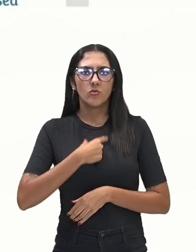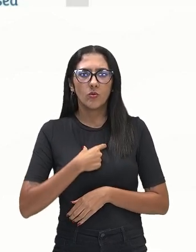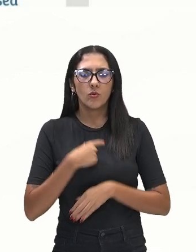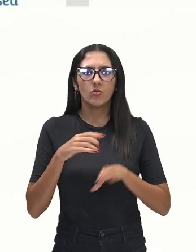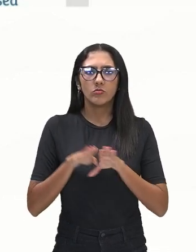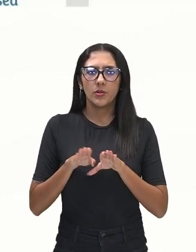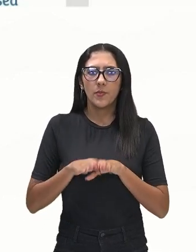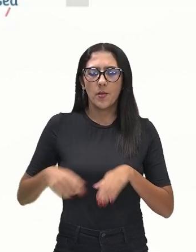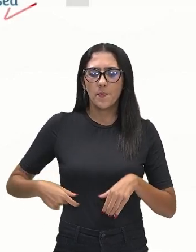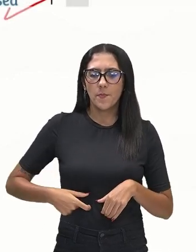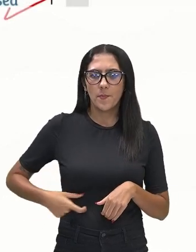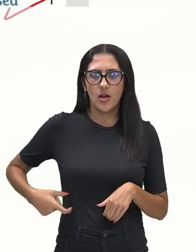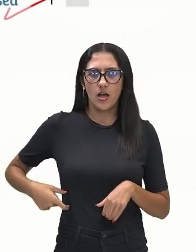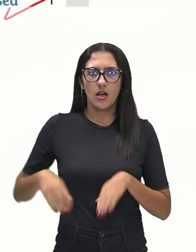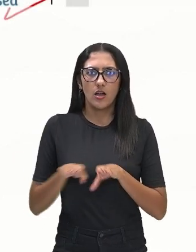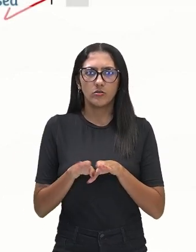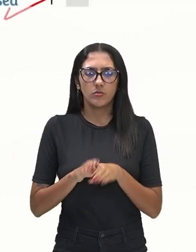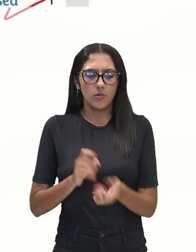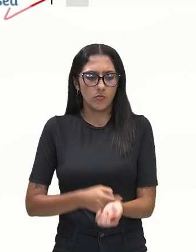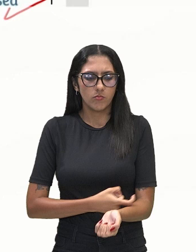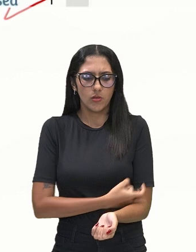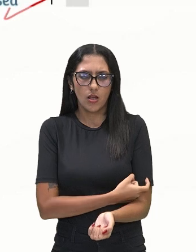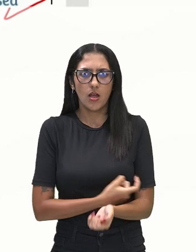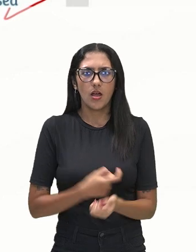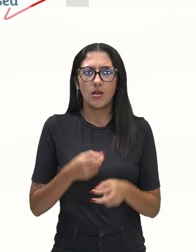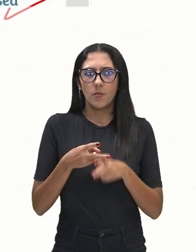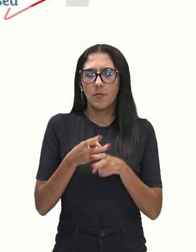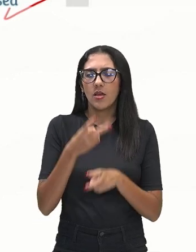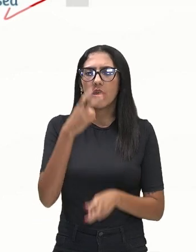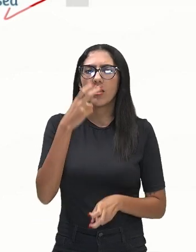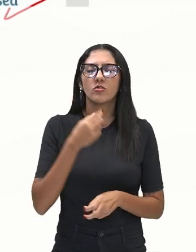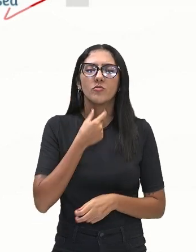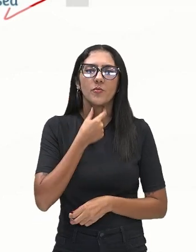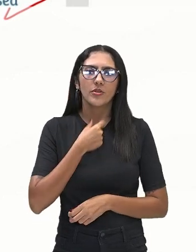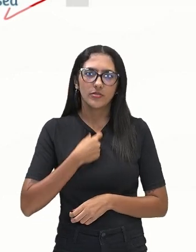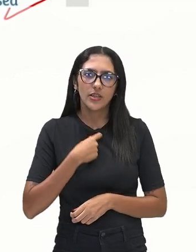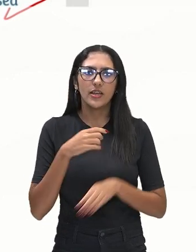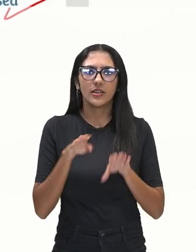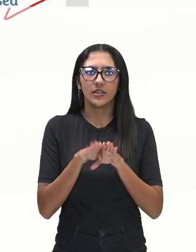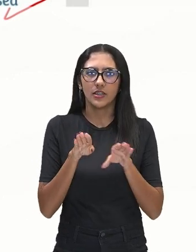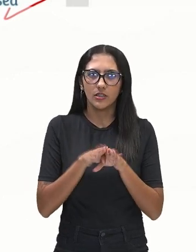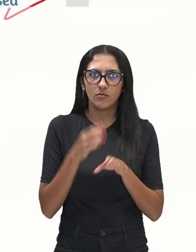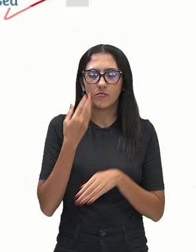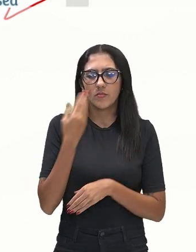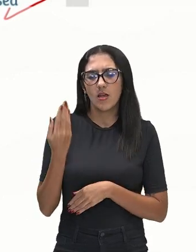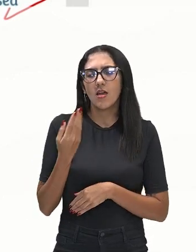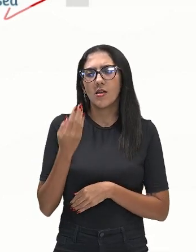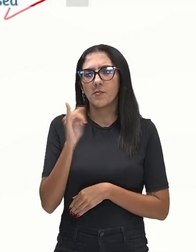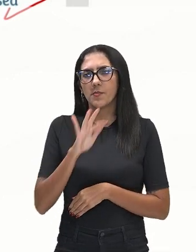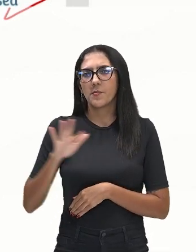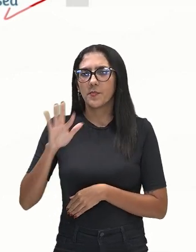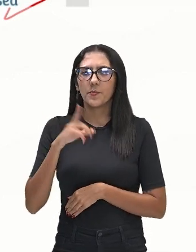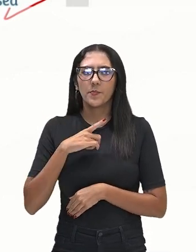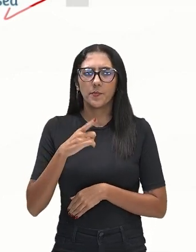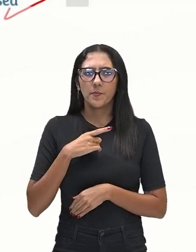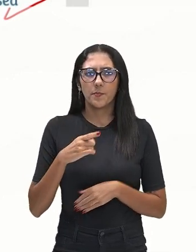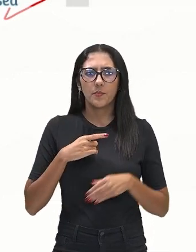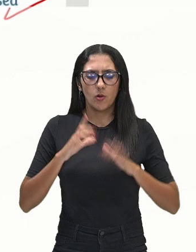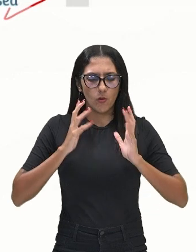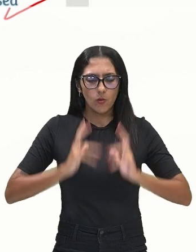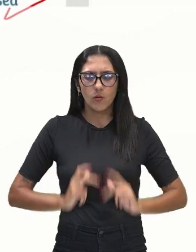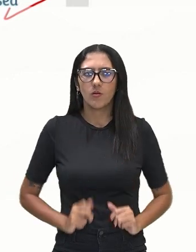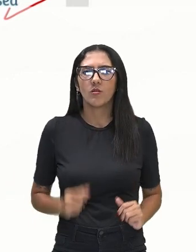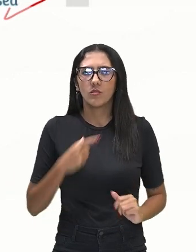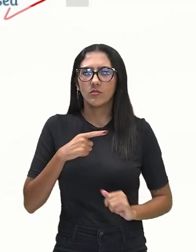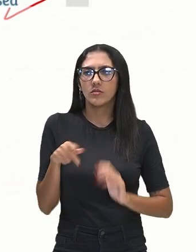Os vasos linfáticos, medula óssea, timo, entre outros no nosso corpo, são órgãos do